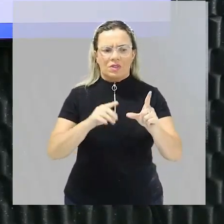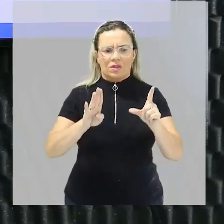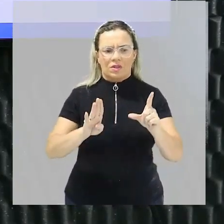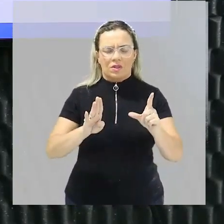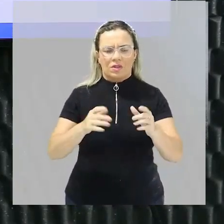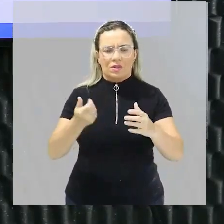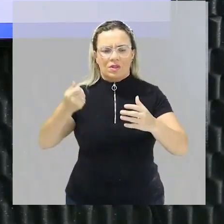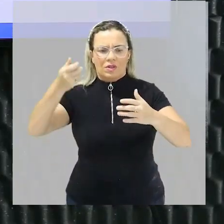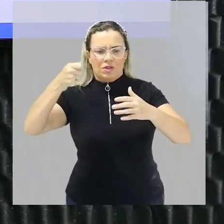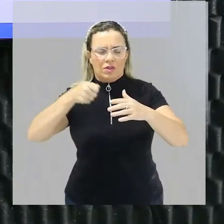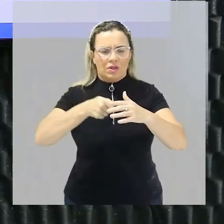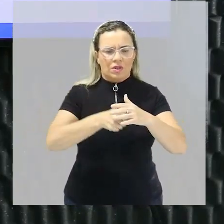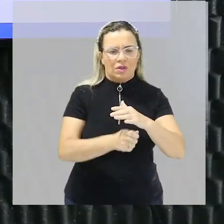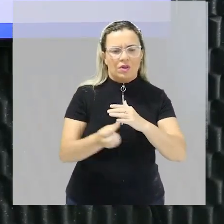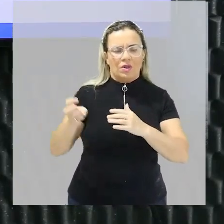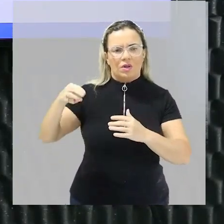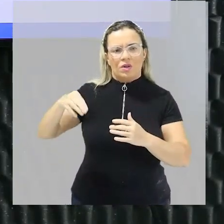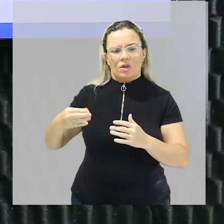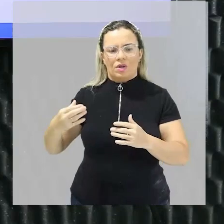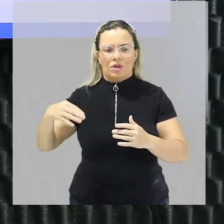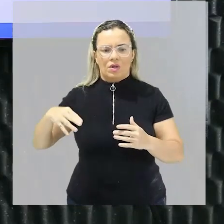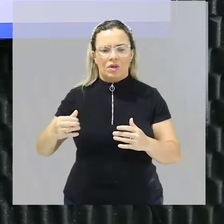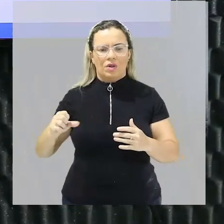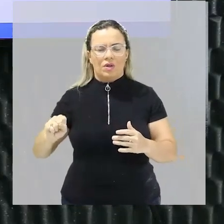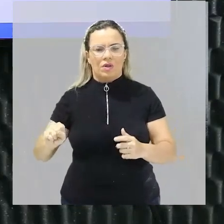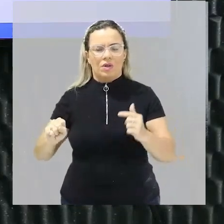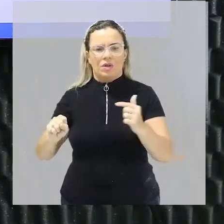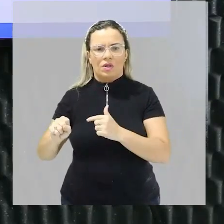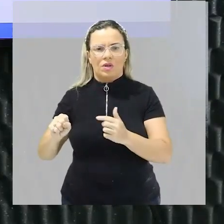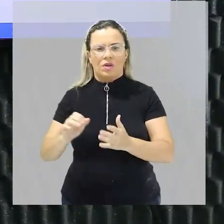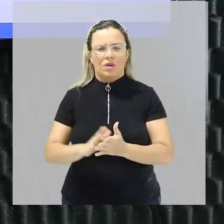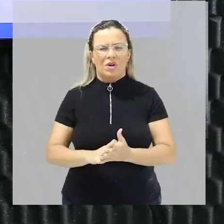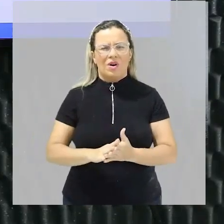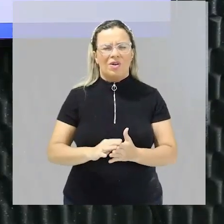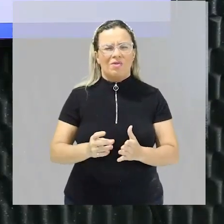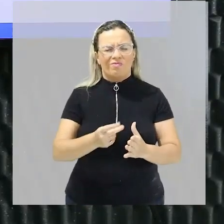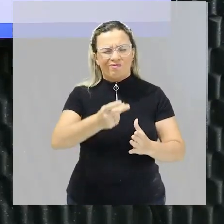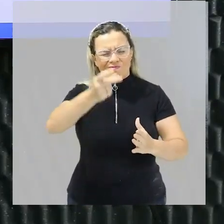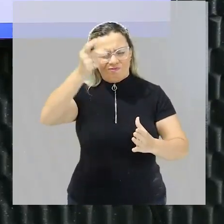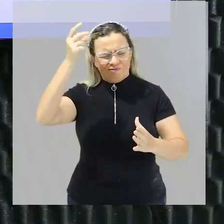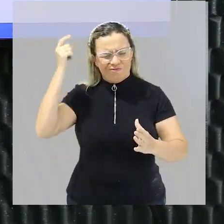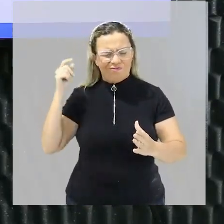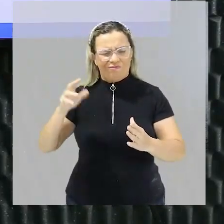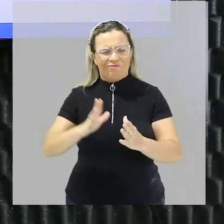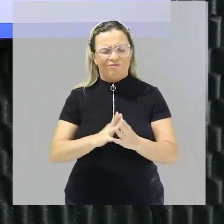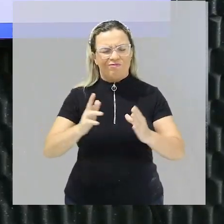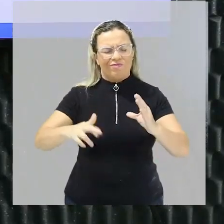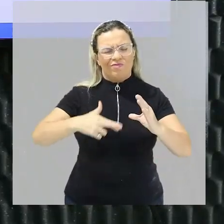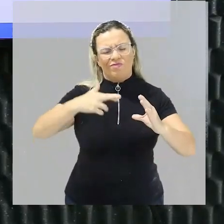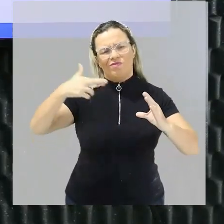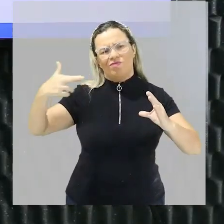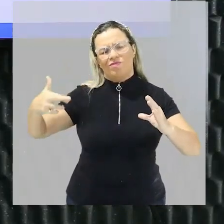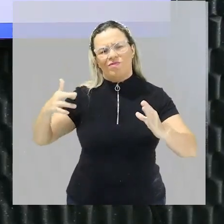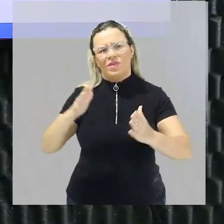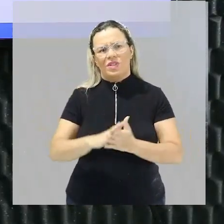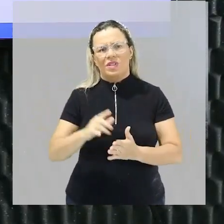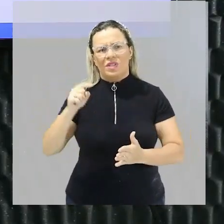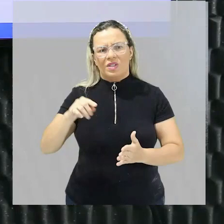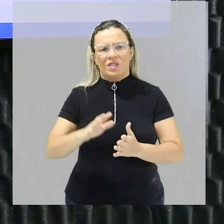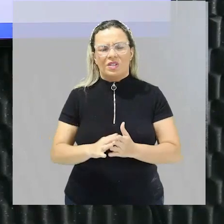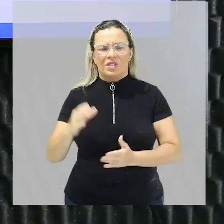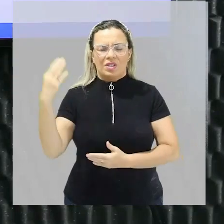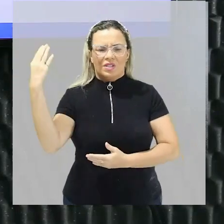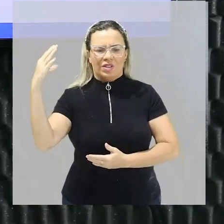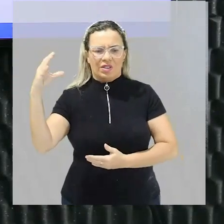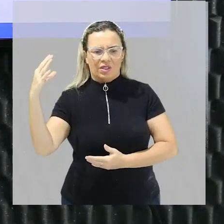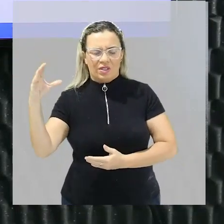necessariamente os mecenas, mecenato, lá no mundo do Renascimento, patrocinadores das ciências e das artes, necessariamente não é o que